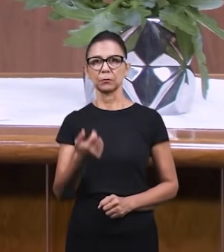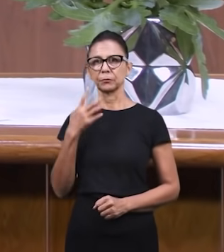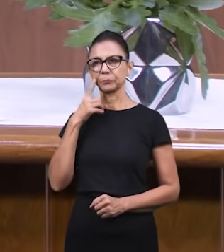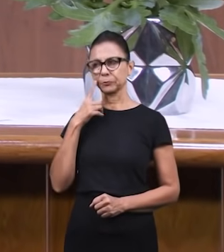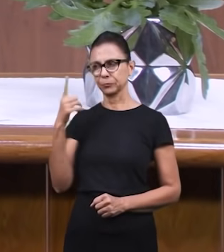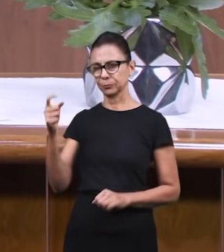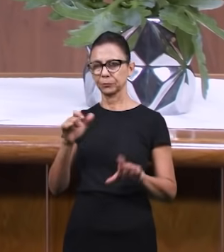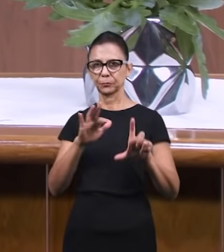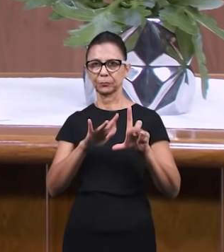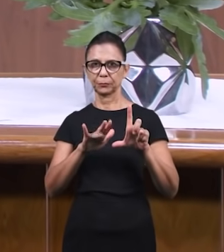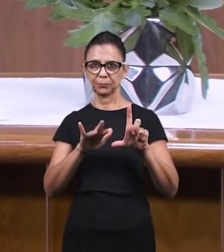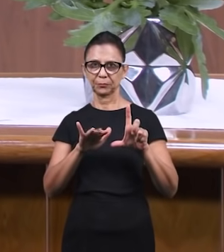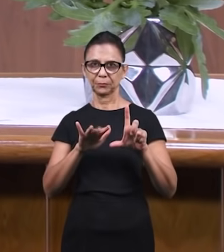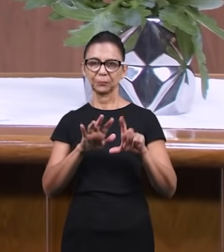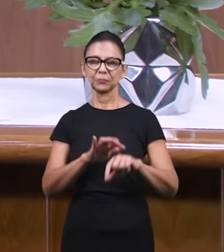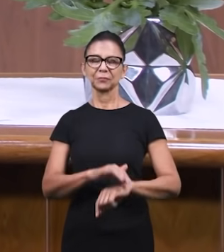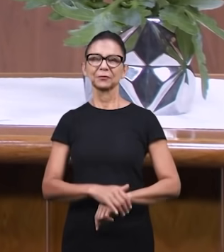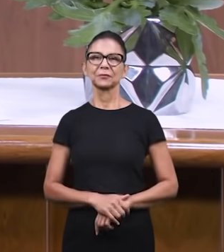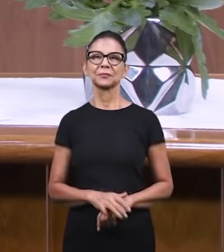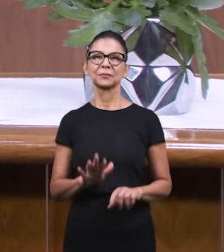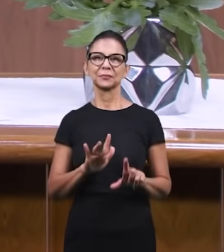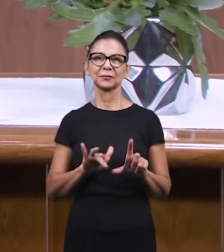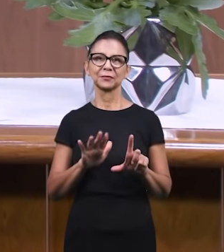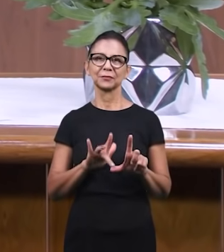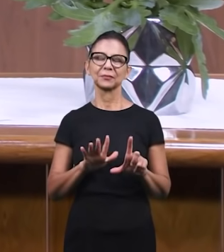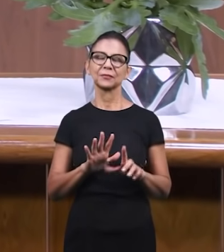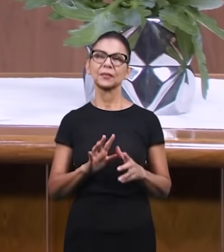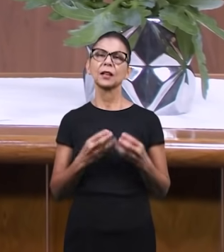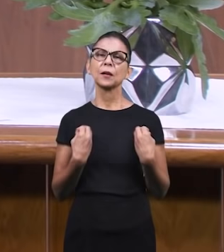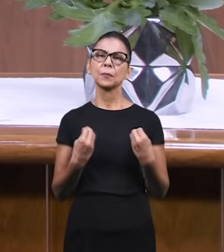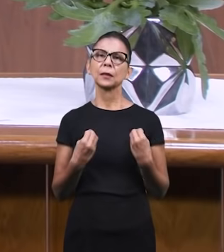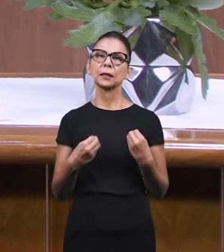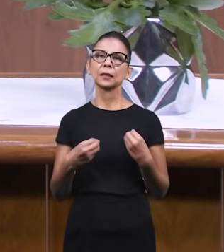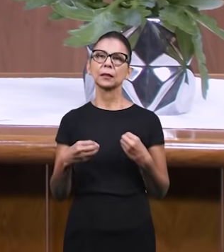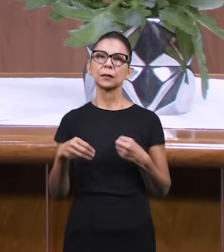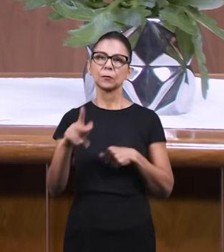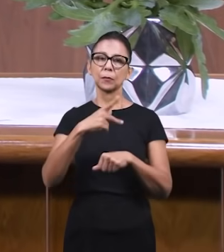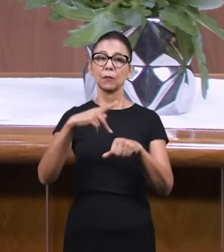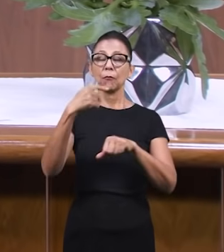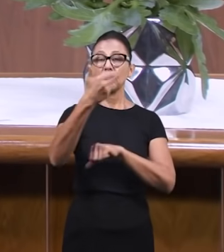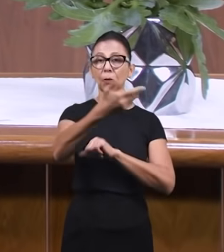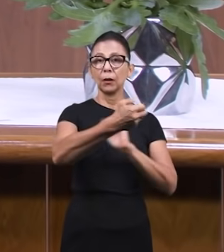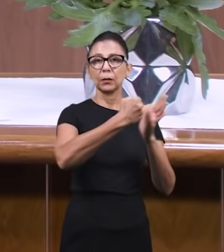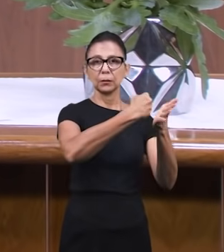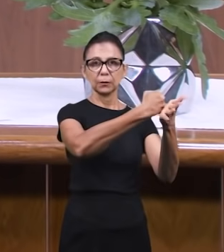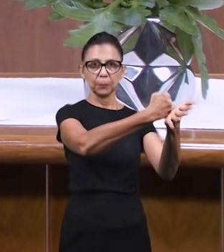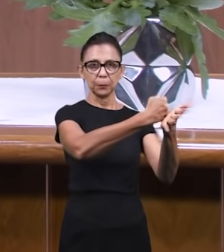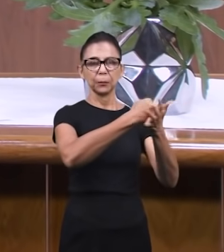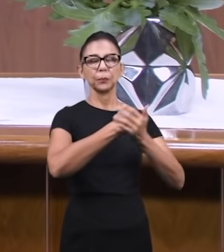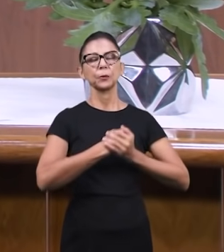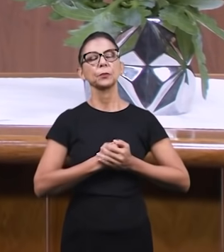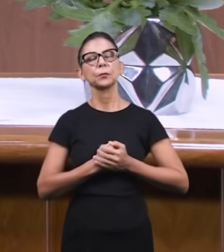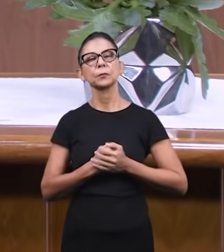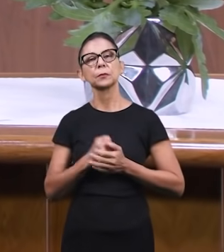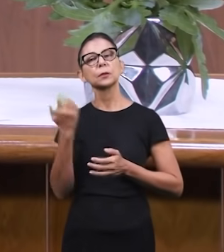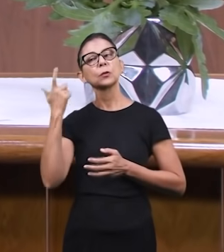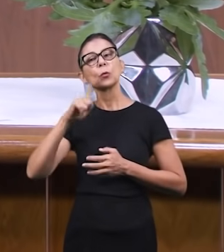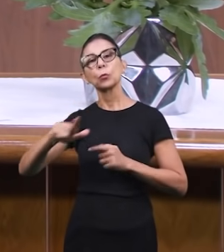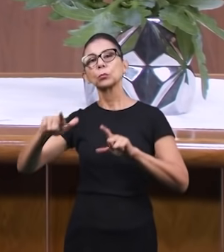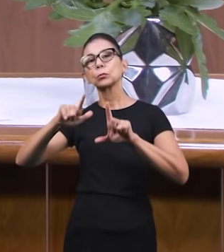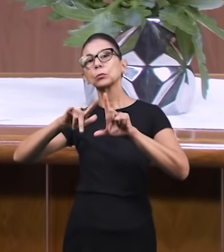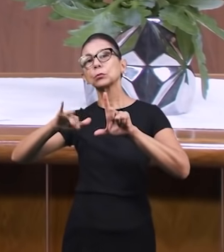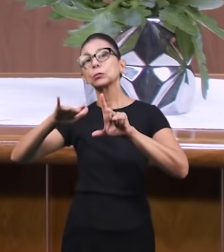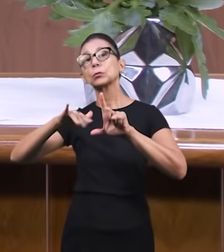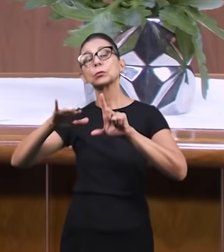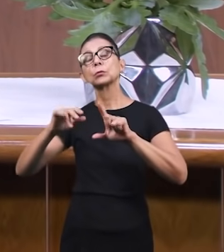Code. Nós temos um QR Code para o atendimento ao exterior e nós também temos um QR Code para que